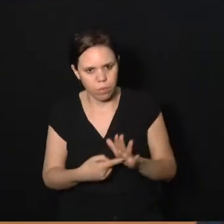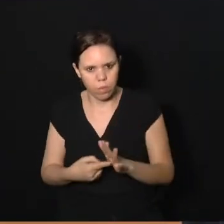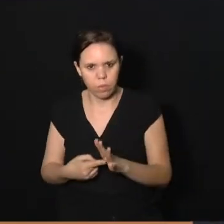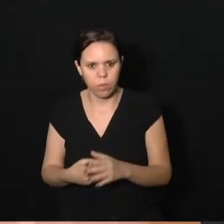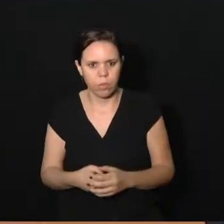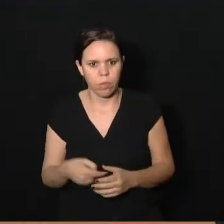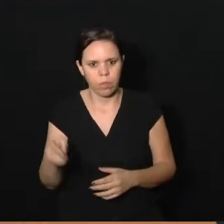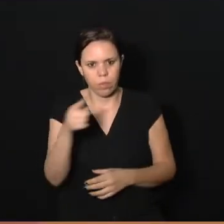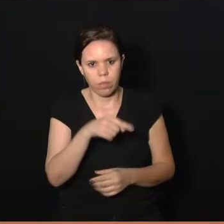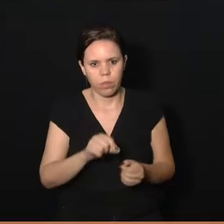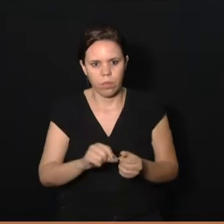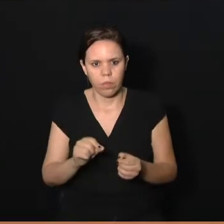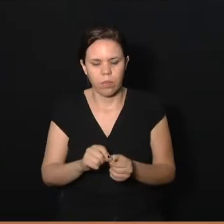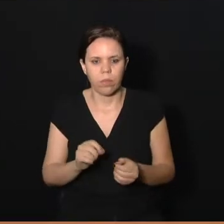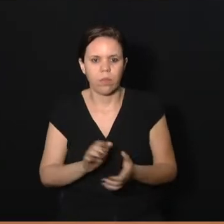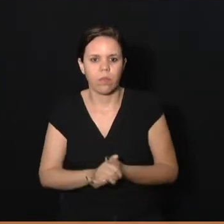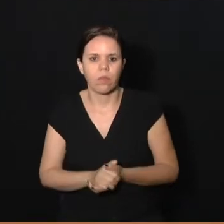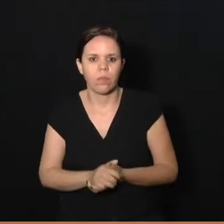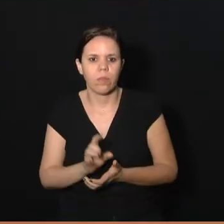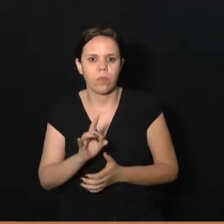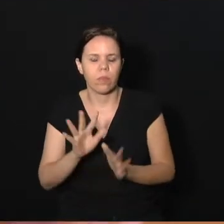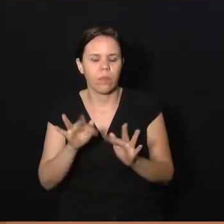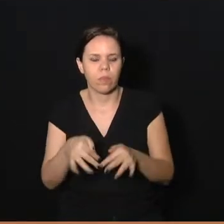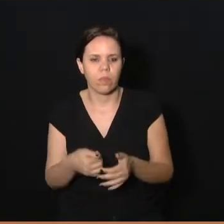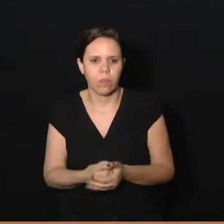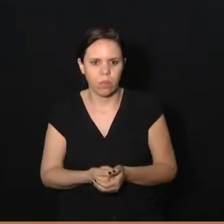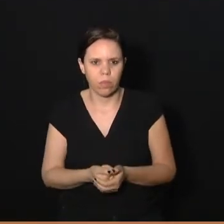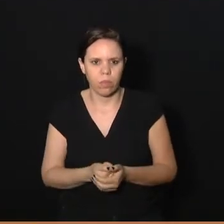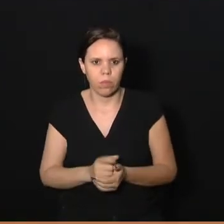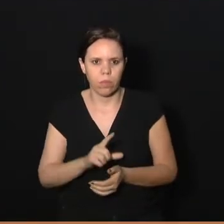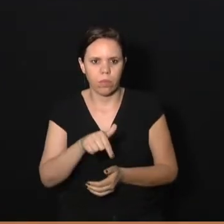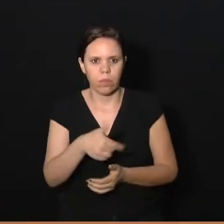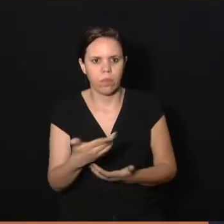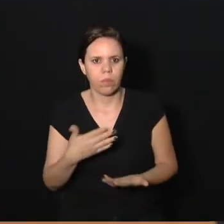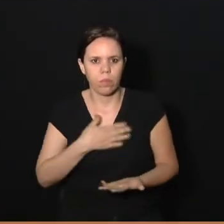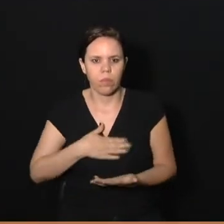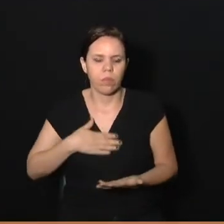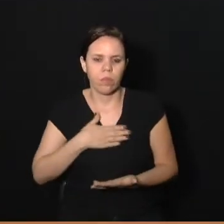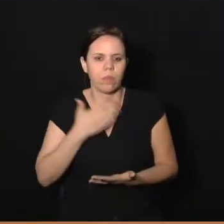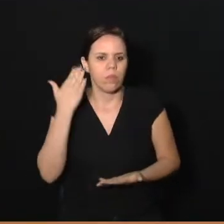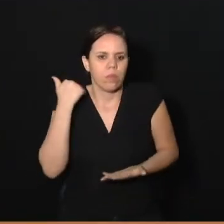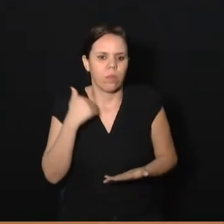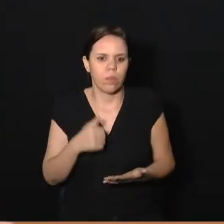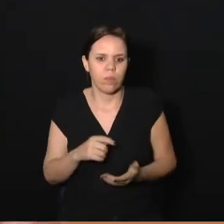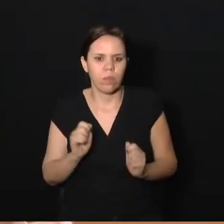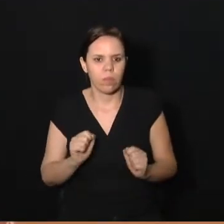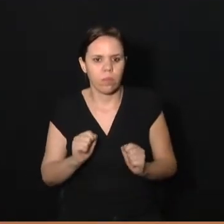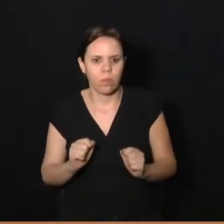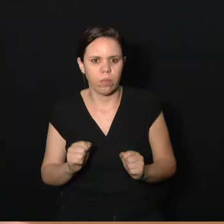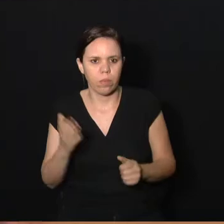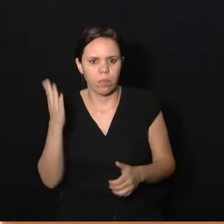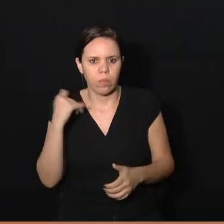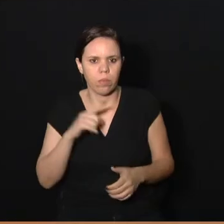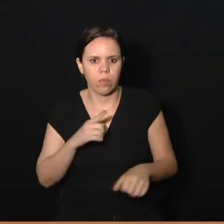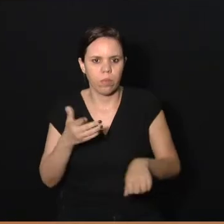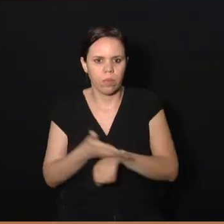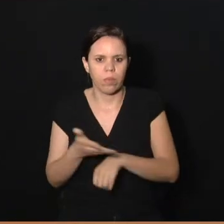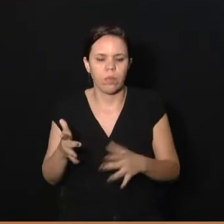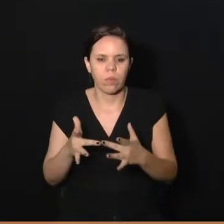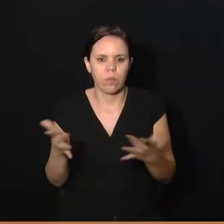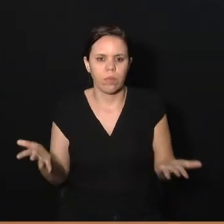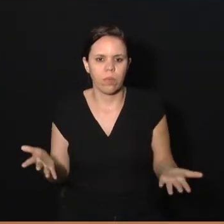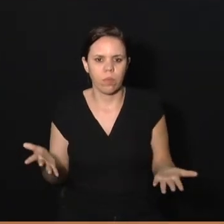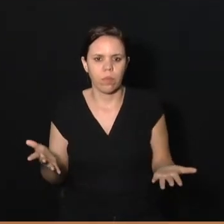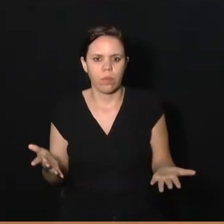que vocês fizeram. Cheguei só na parte final. Mas depois gostaria de saber, Raquel, se a gente pode ter acesso